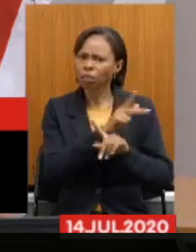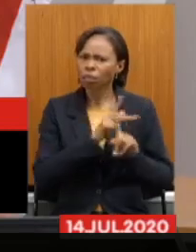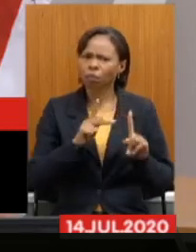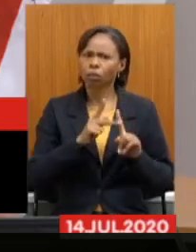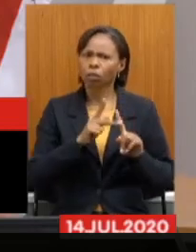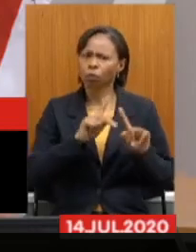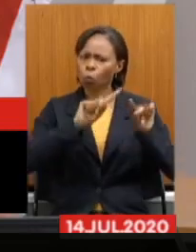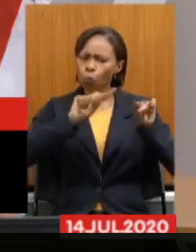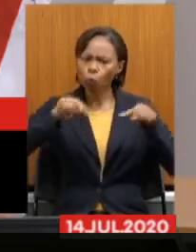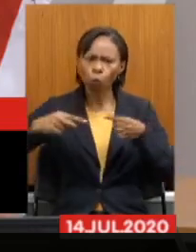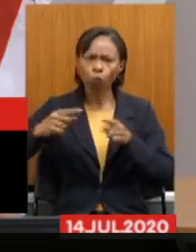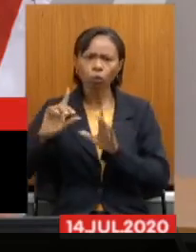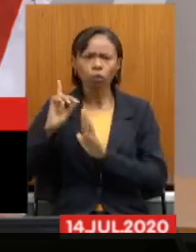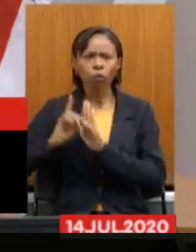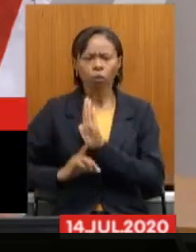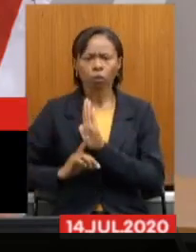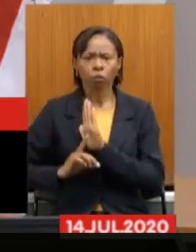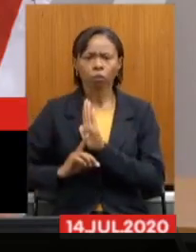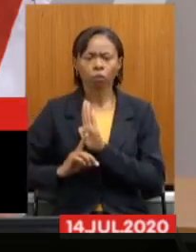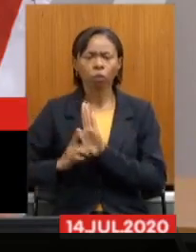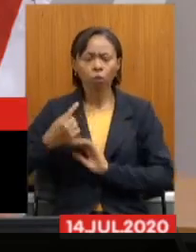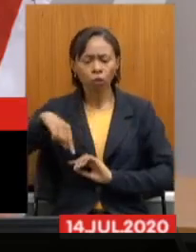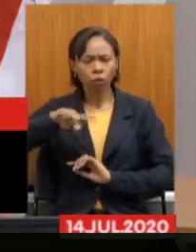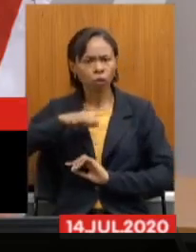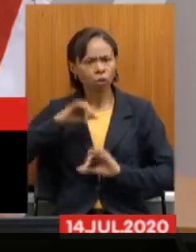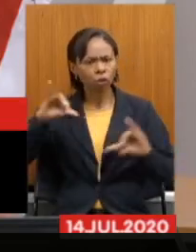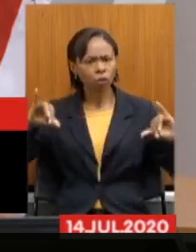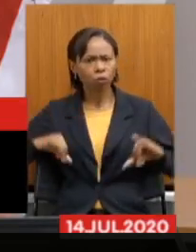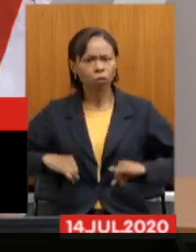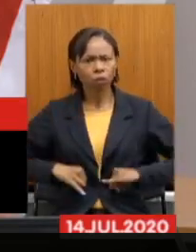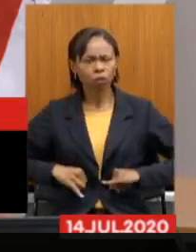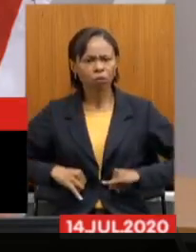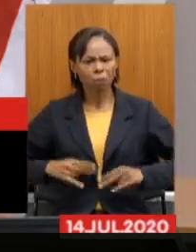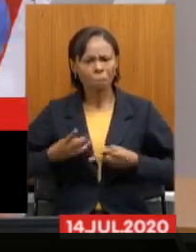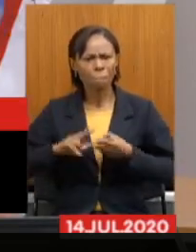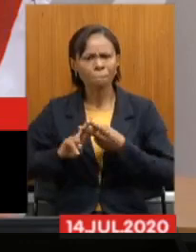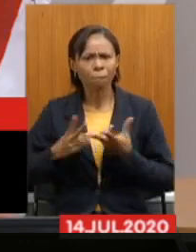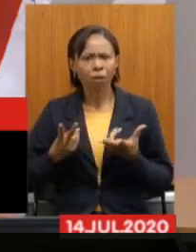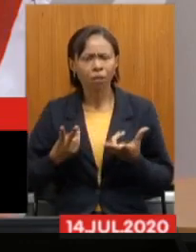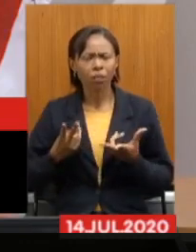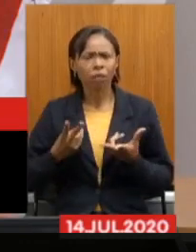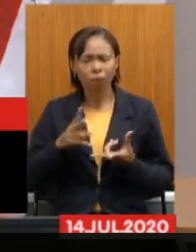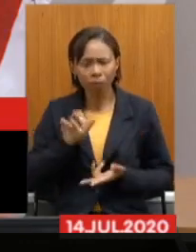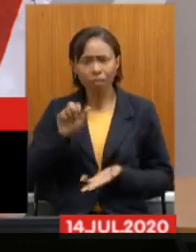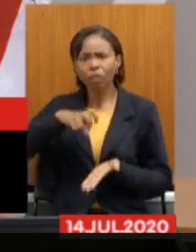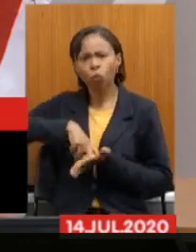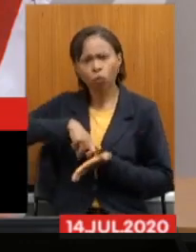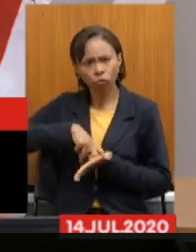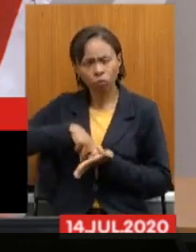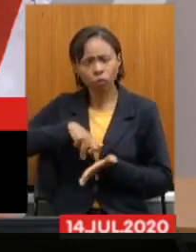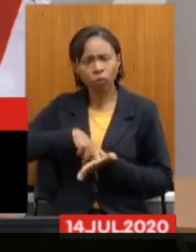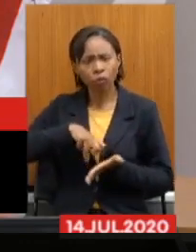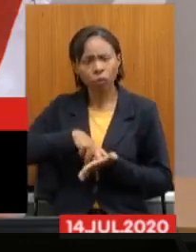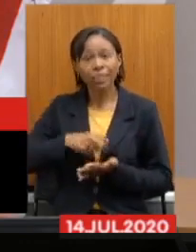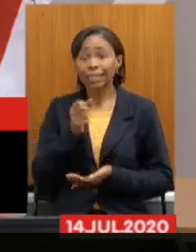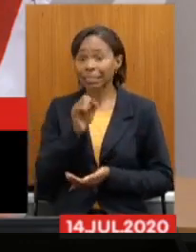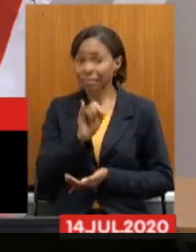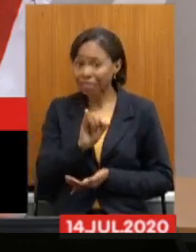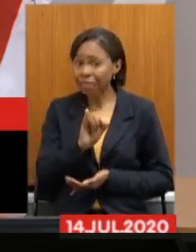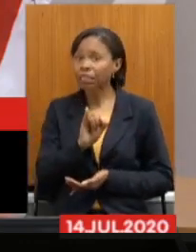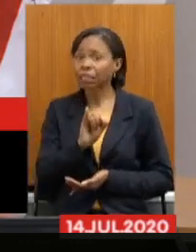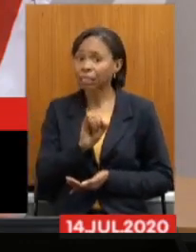nossos direitos. Além de sermos vítimas, somos réus. E seremos condenados se, de fato,